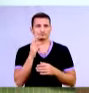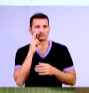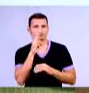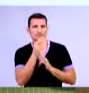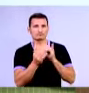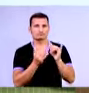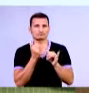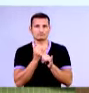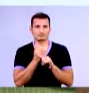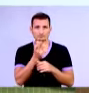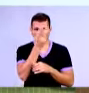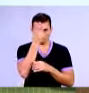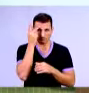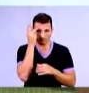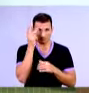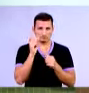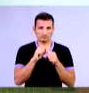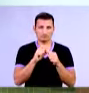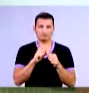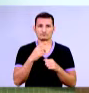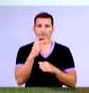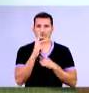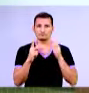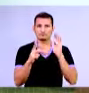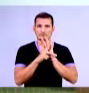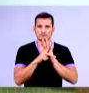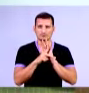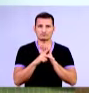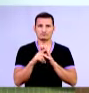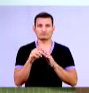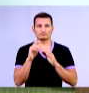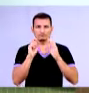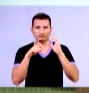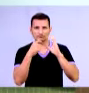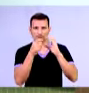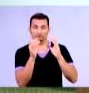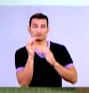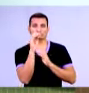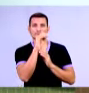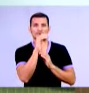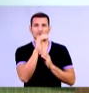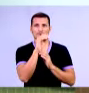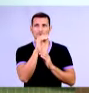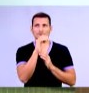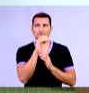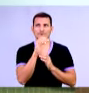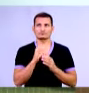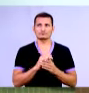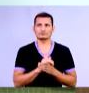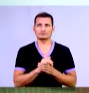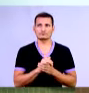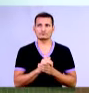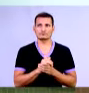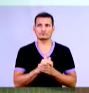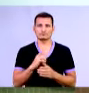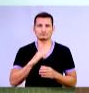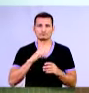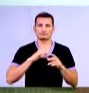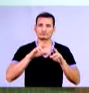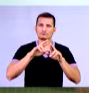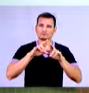internet, né? As pessoas produzirem os seus próprios vídeos, por exemplo, e postarem lá, né? Nós temos aí